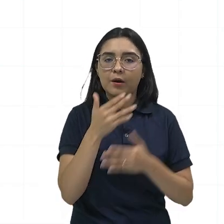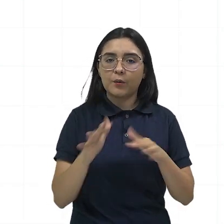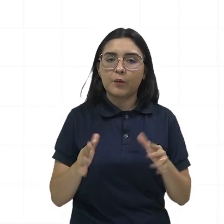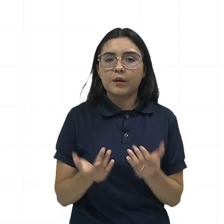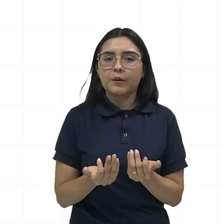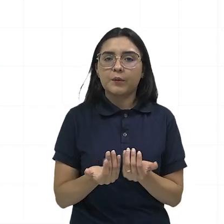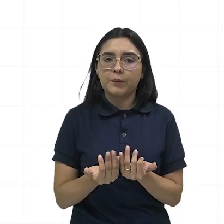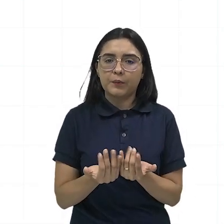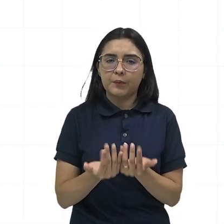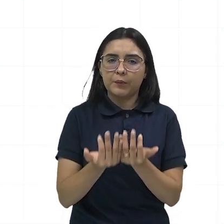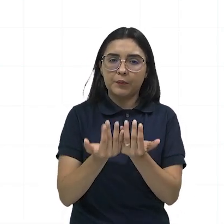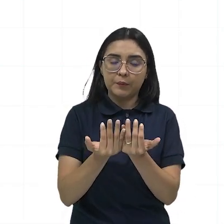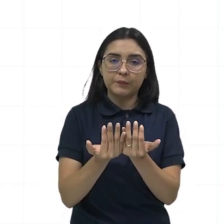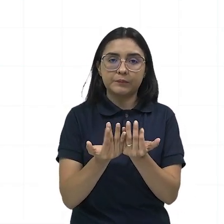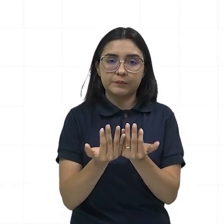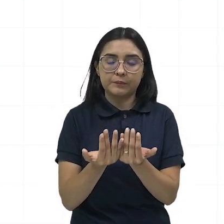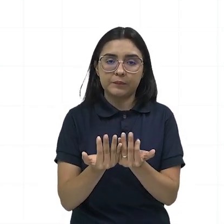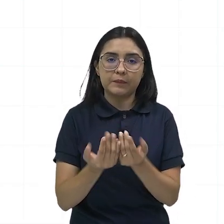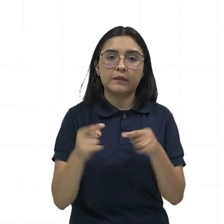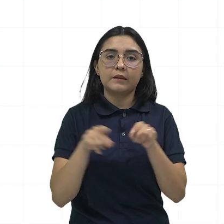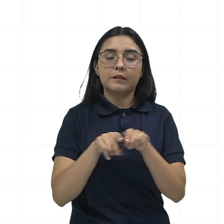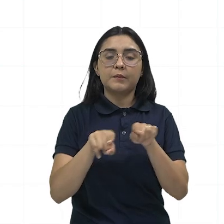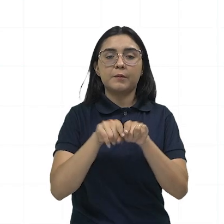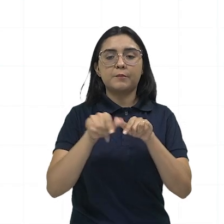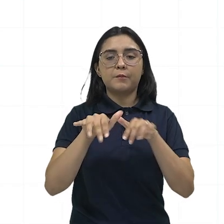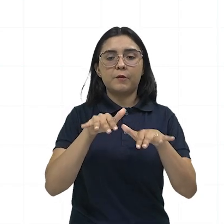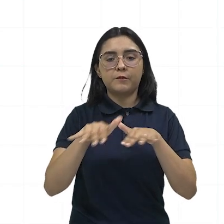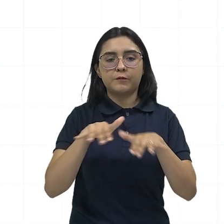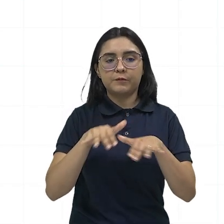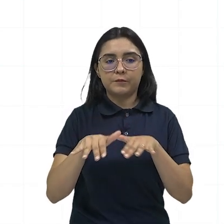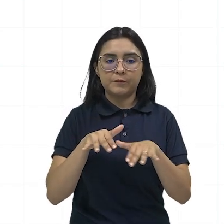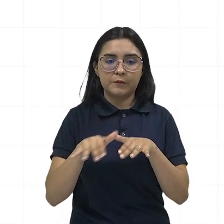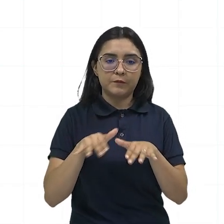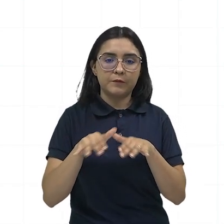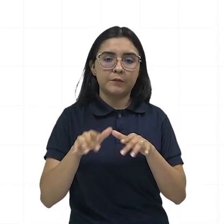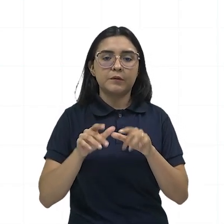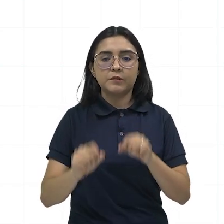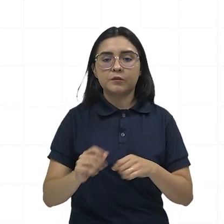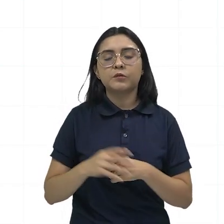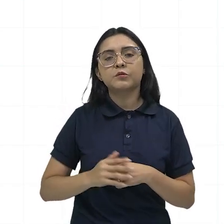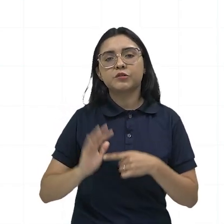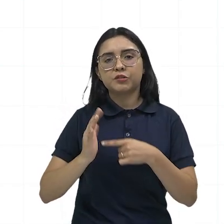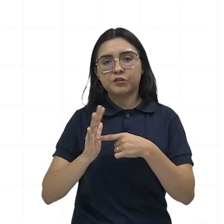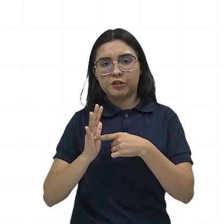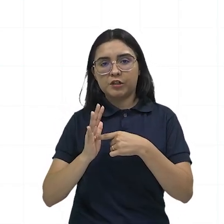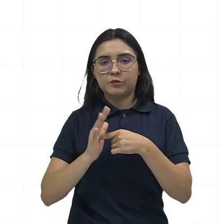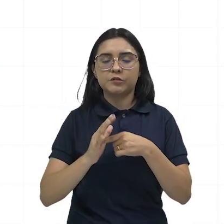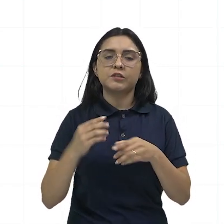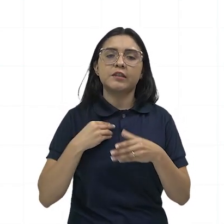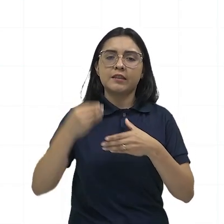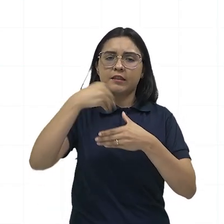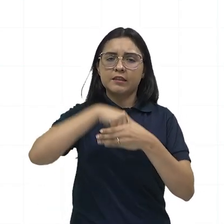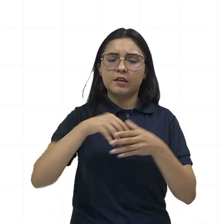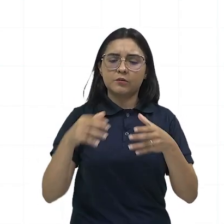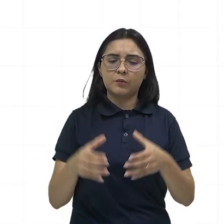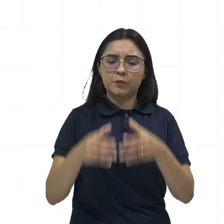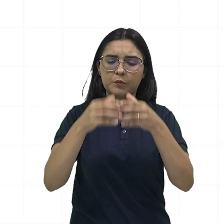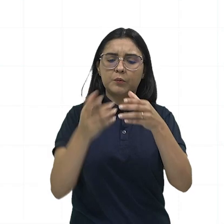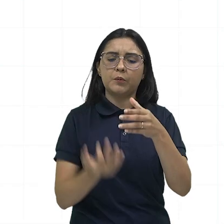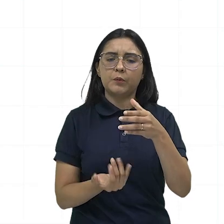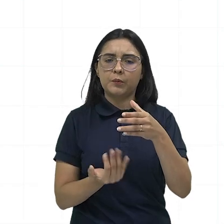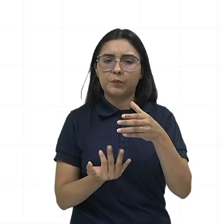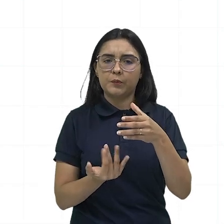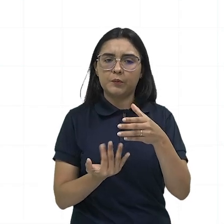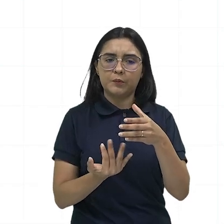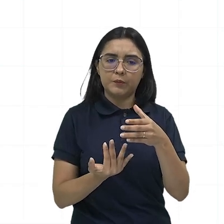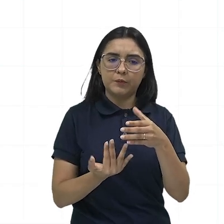e consequente movimentação de pás dos geradores em caldeiras, onde se queimam